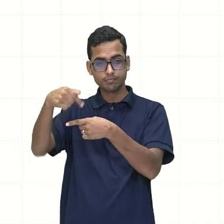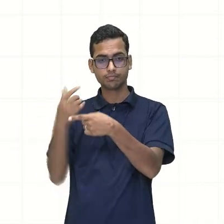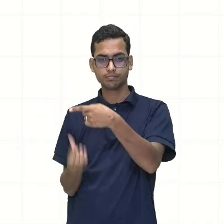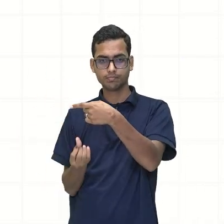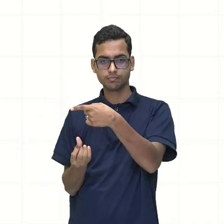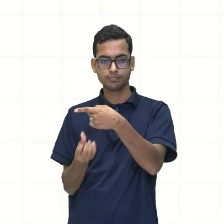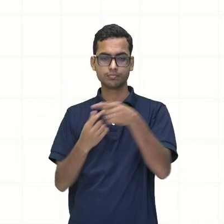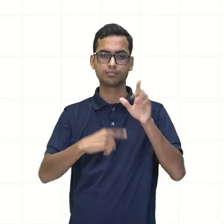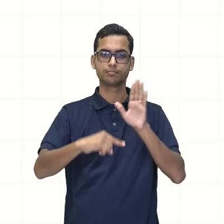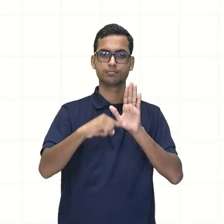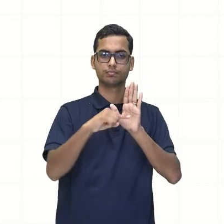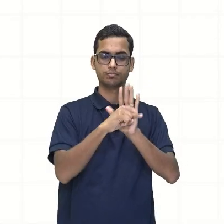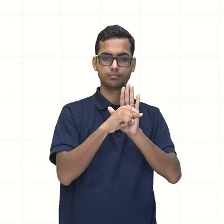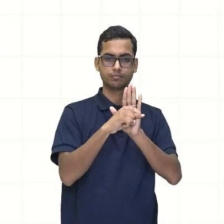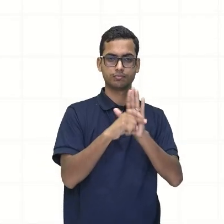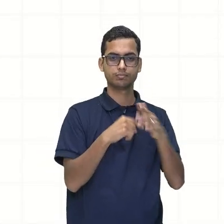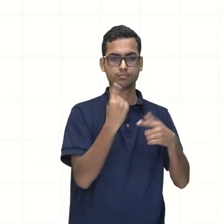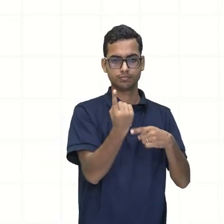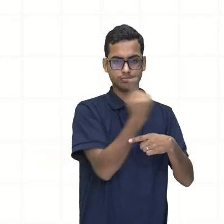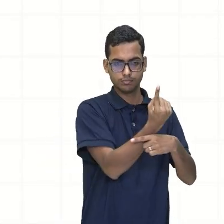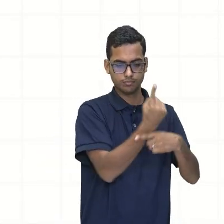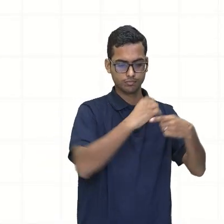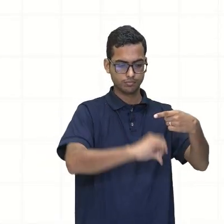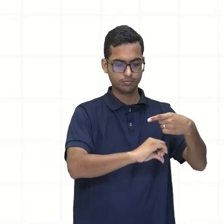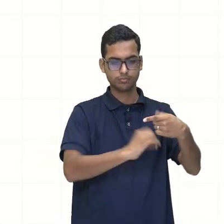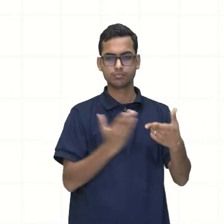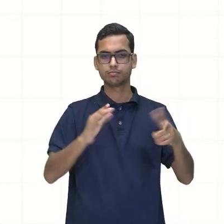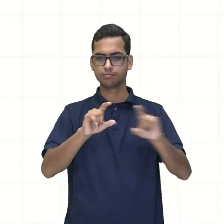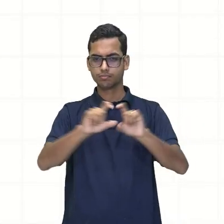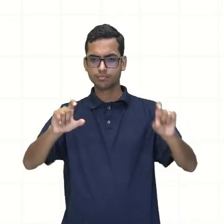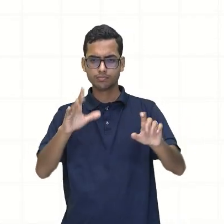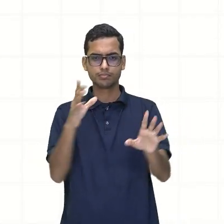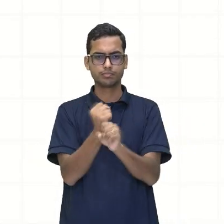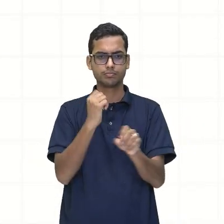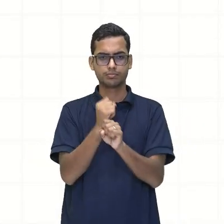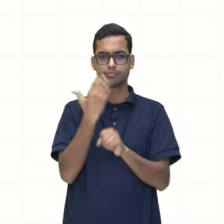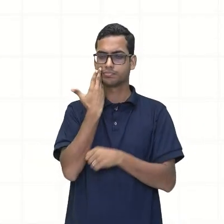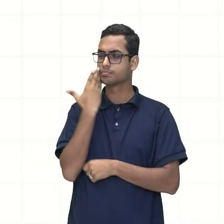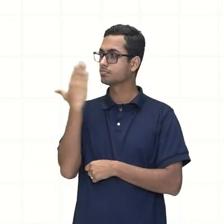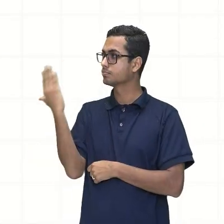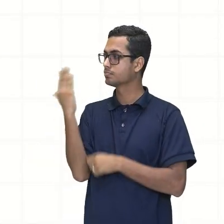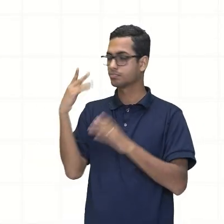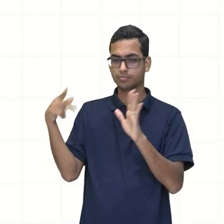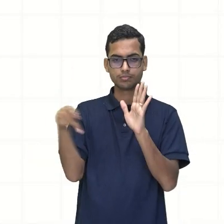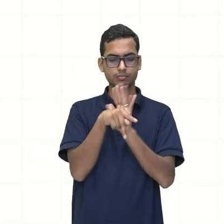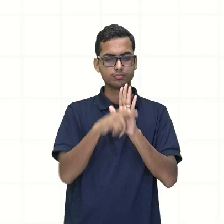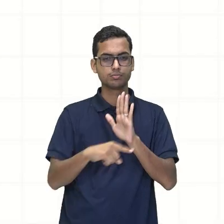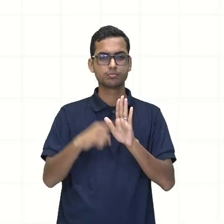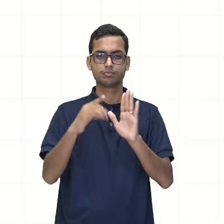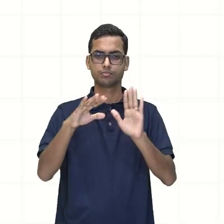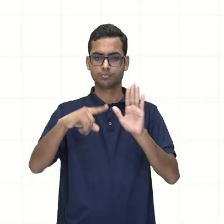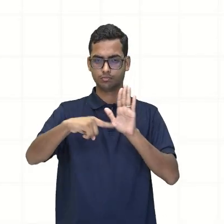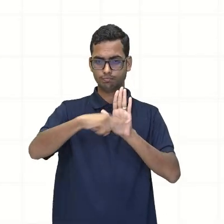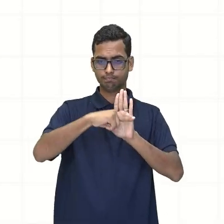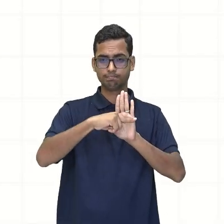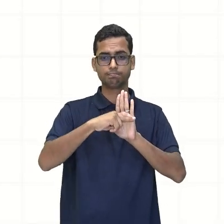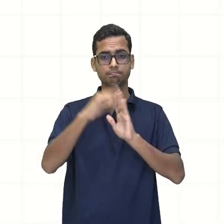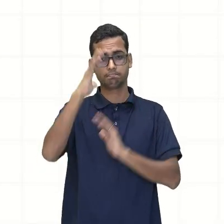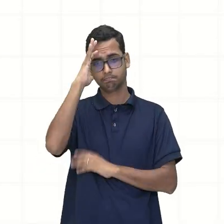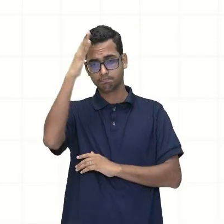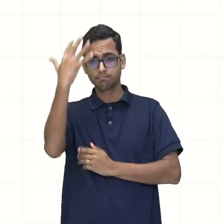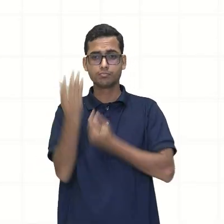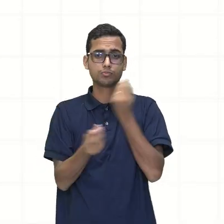e a segunda é 11 sobre 9. E a operação entre elas é a subtração. Então, resolvendo aqui, a gente tem